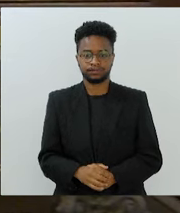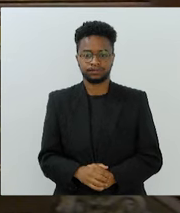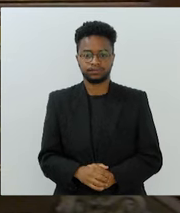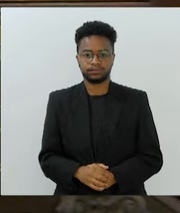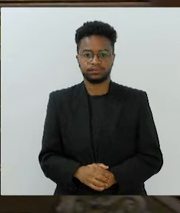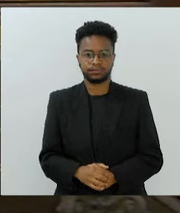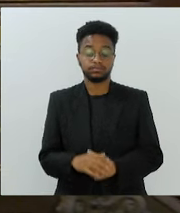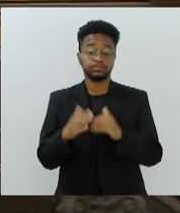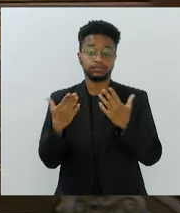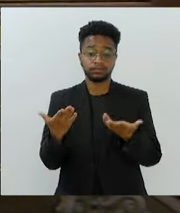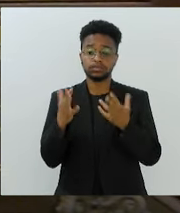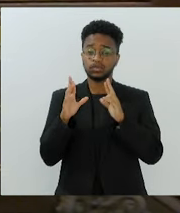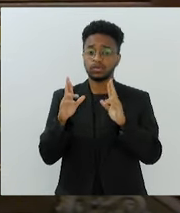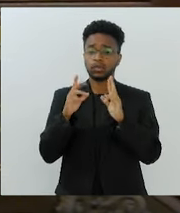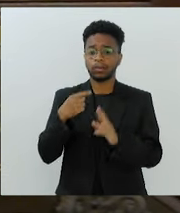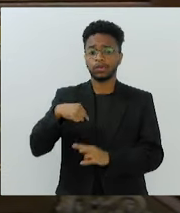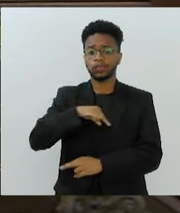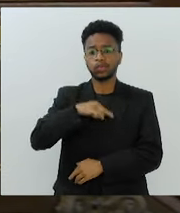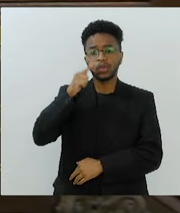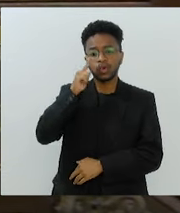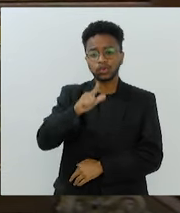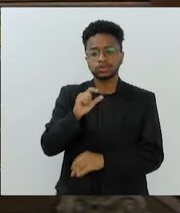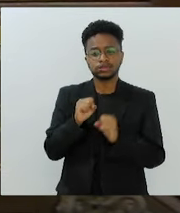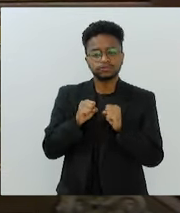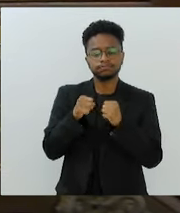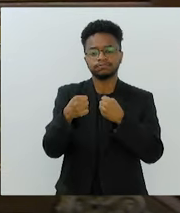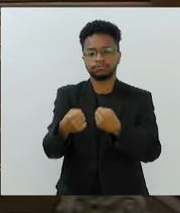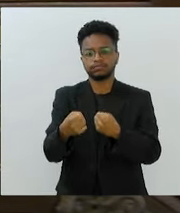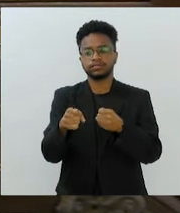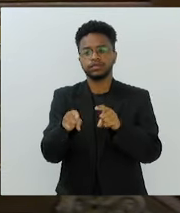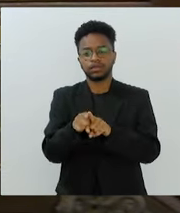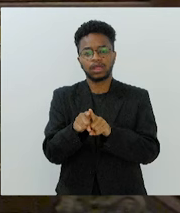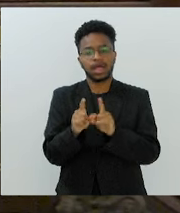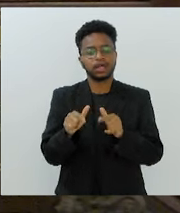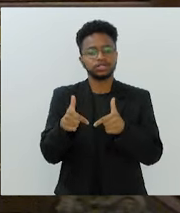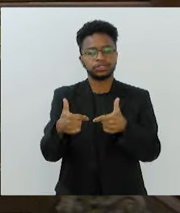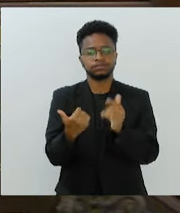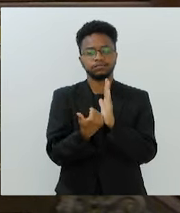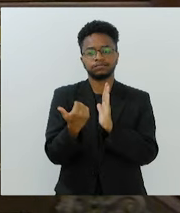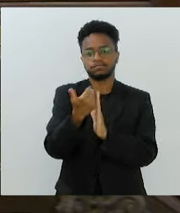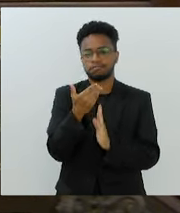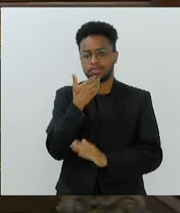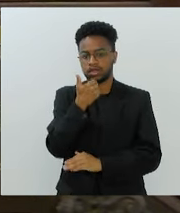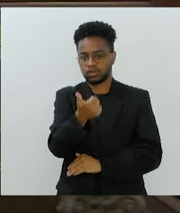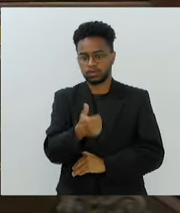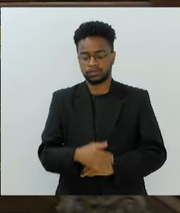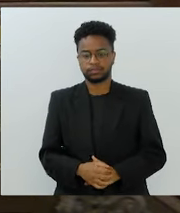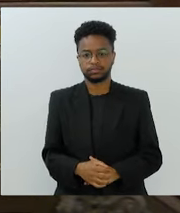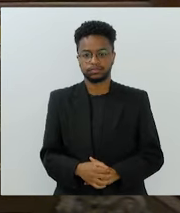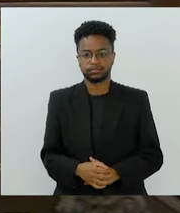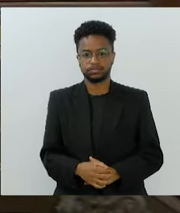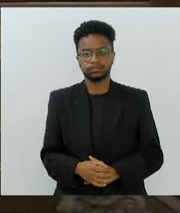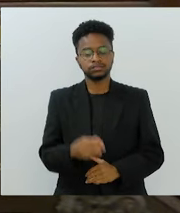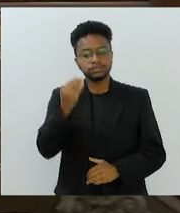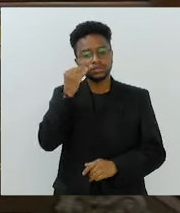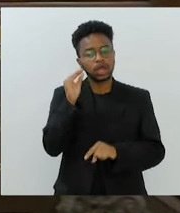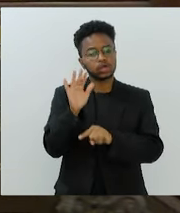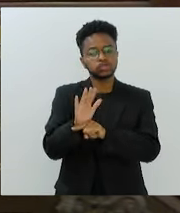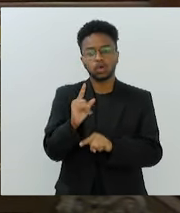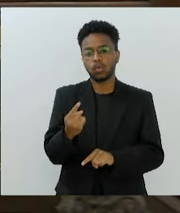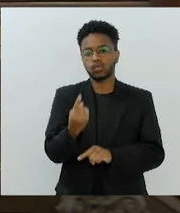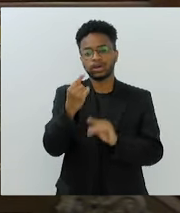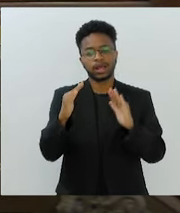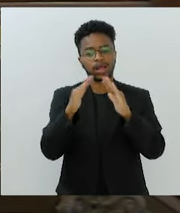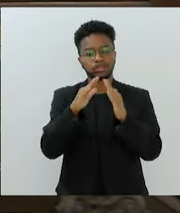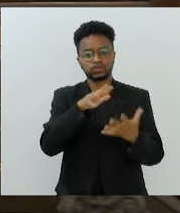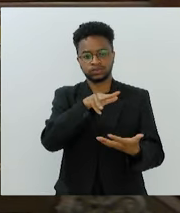Então, que a gente possa renovar esforços, fazer mais e melhor, em favor da nossa única casa no